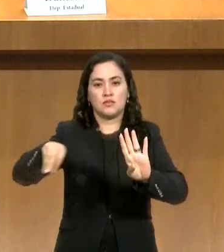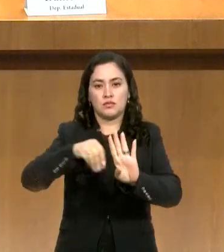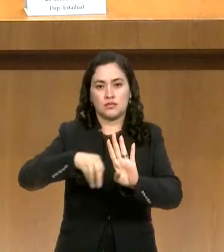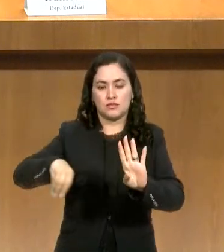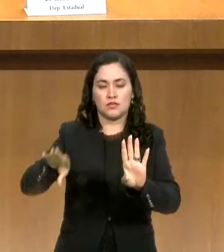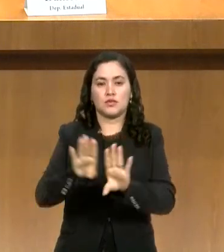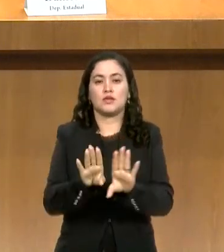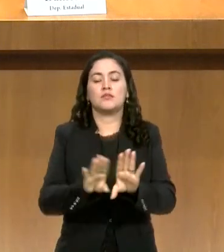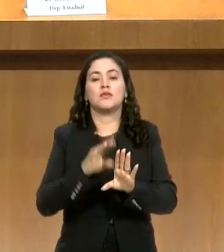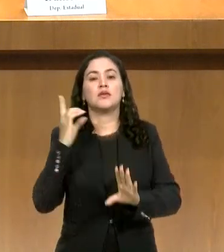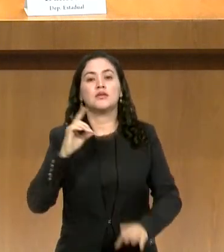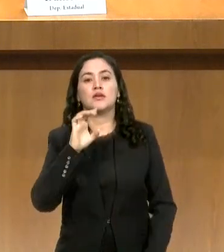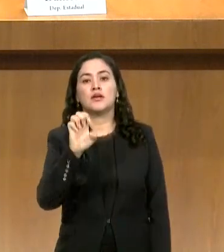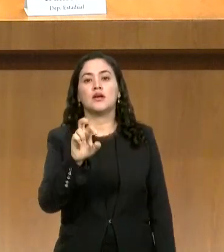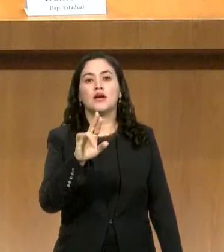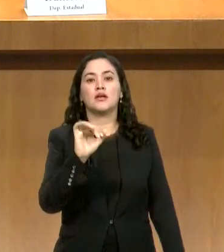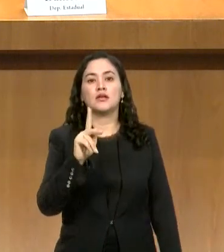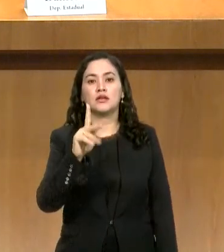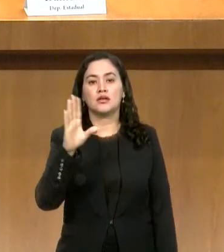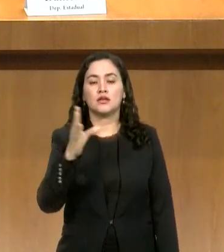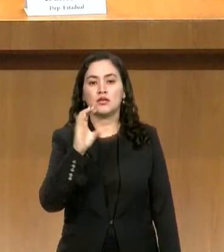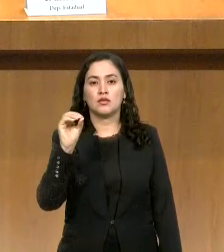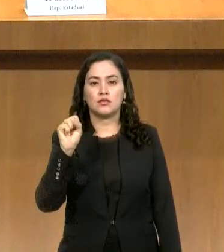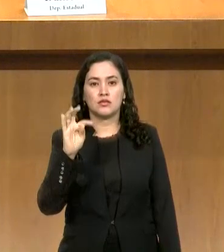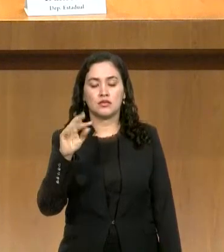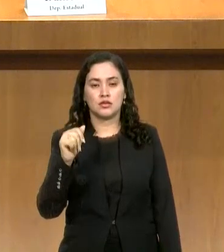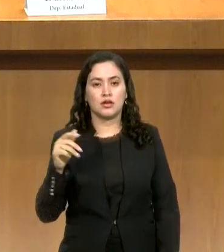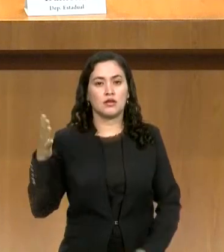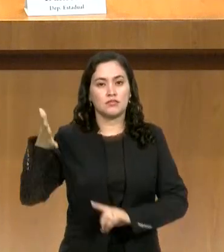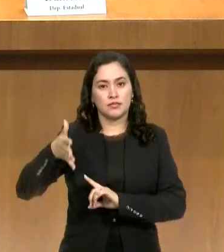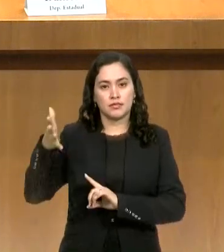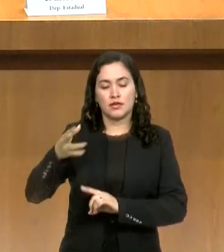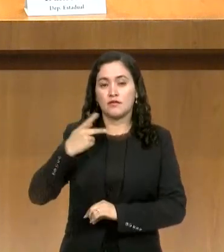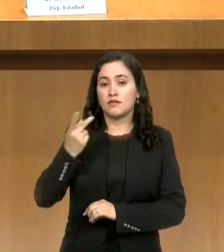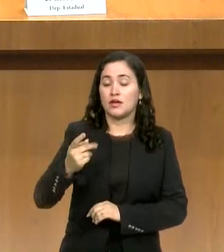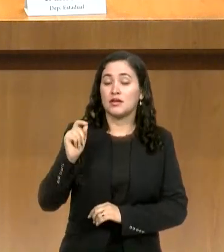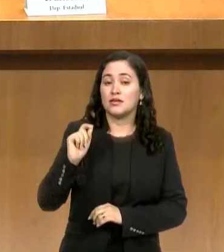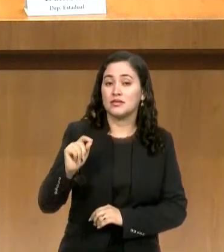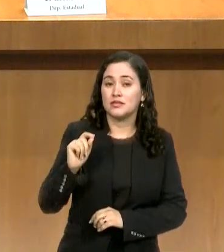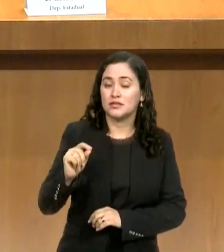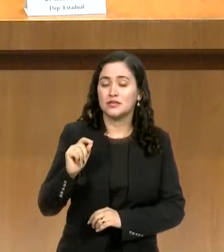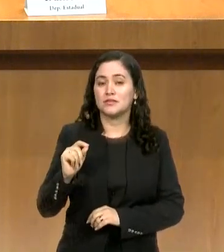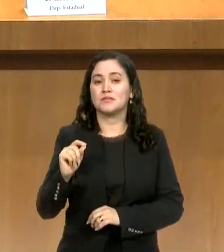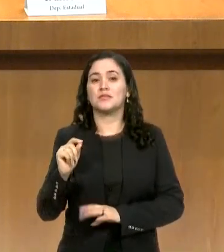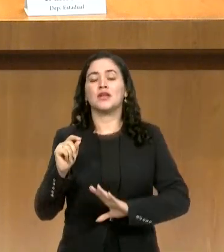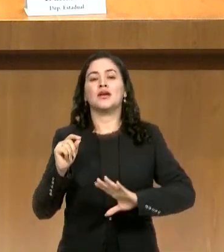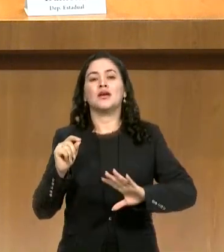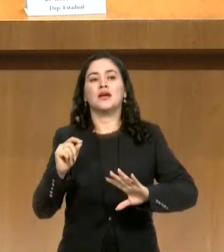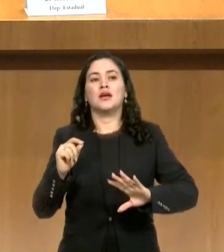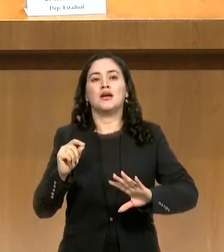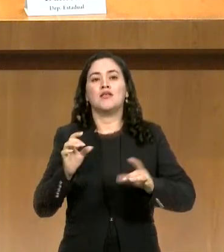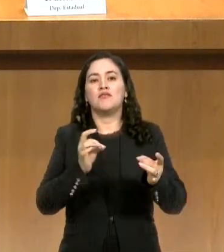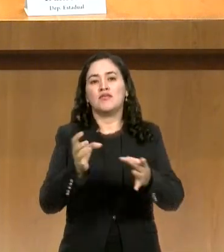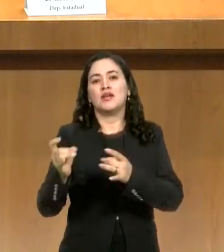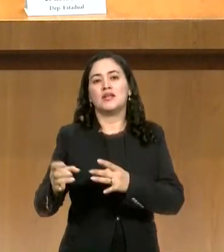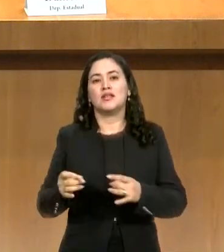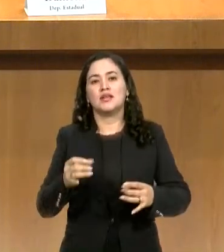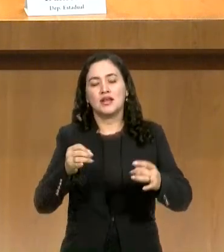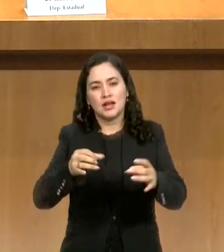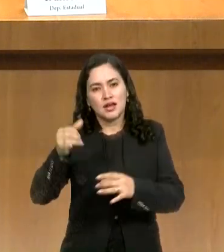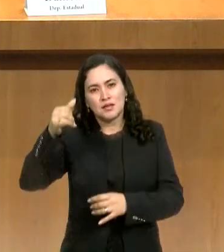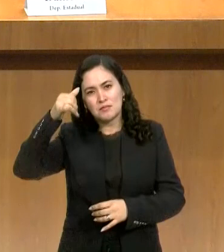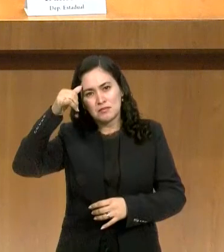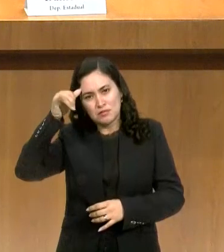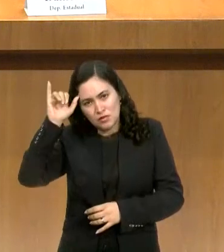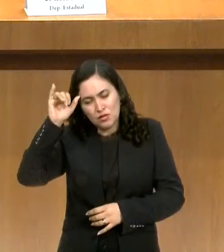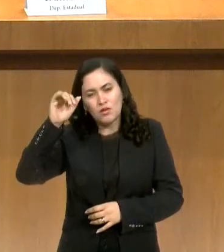deputado Eric Costa subiu à tribuna, ressaltando a questão da desvalorização no valor da comercialização do gado no Estado. O deputado Júlio